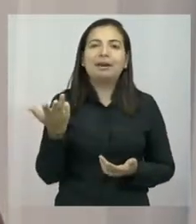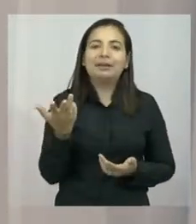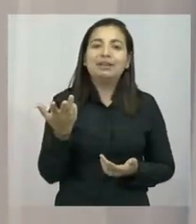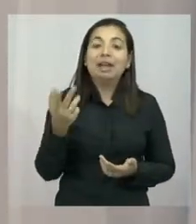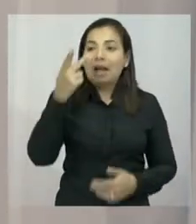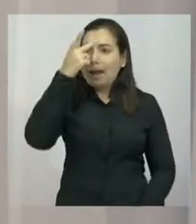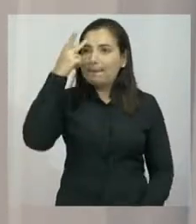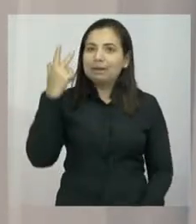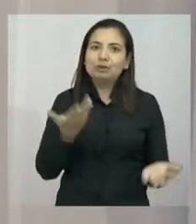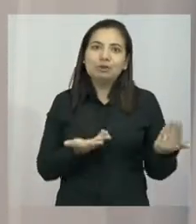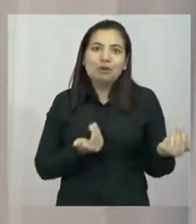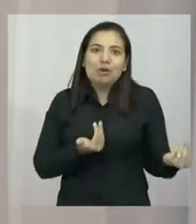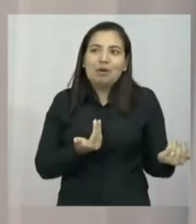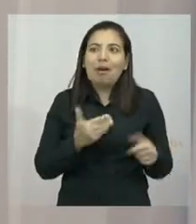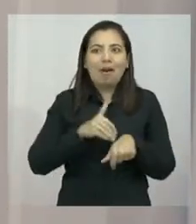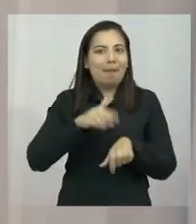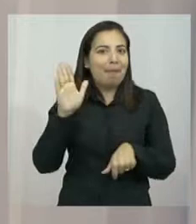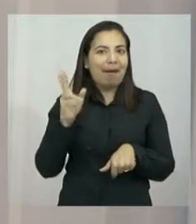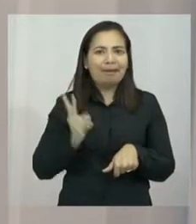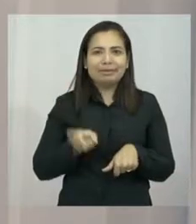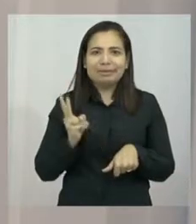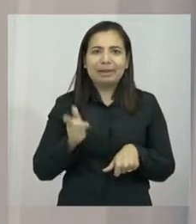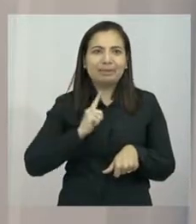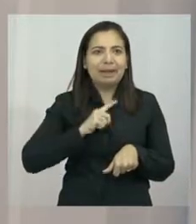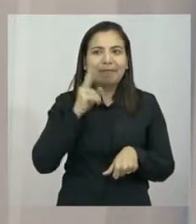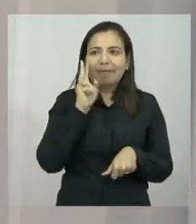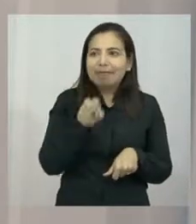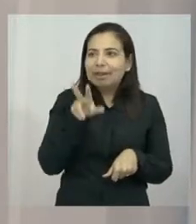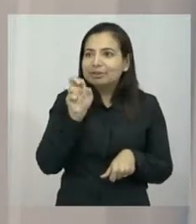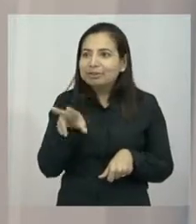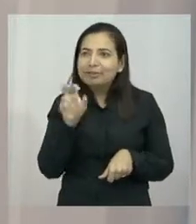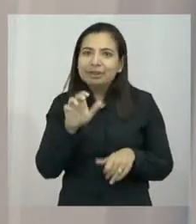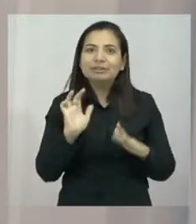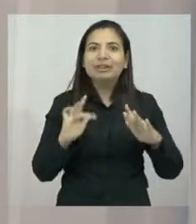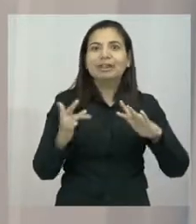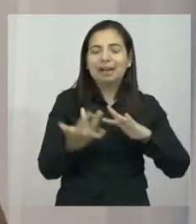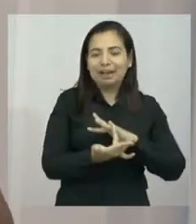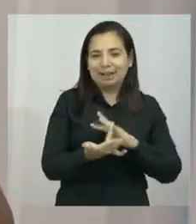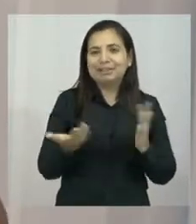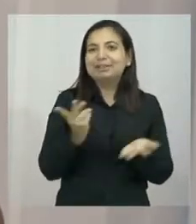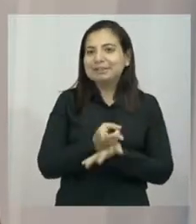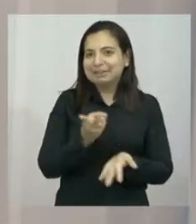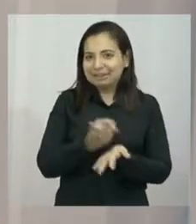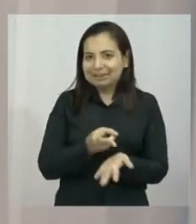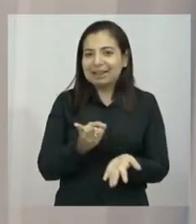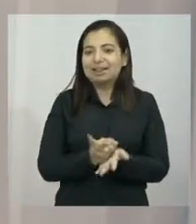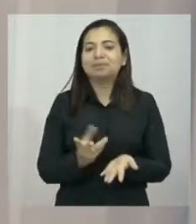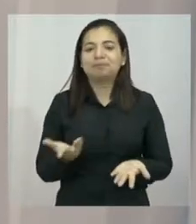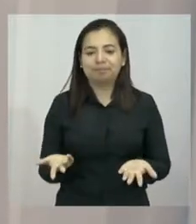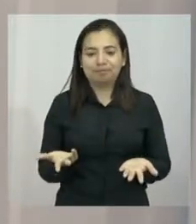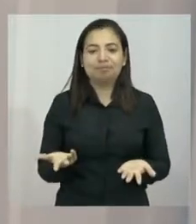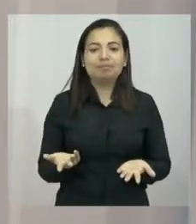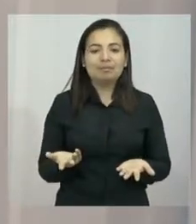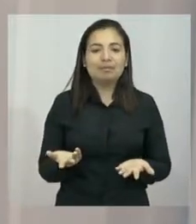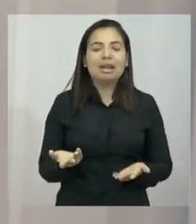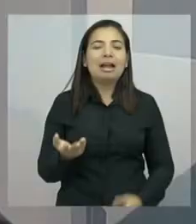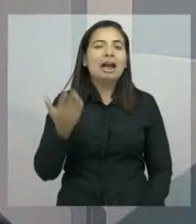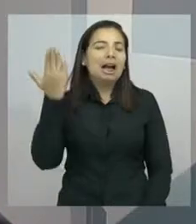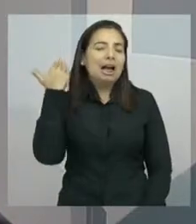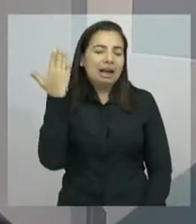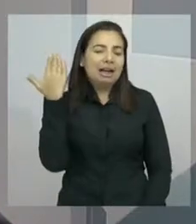ligado diretamente. Hoje nós podemos dizer o jovem está ali ativo, né? Então, além, antigamente era mais